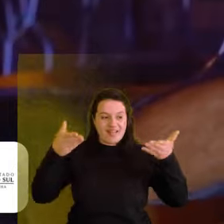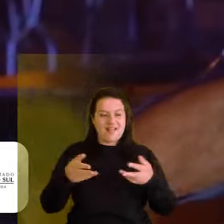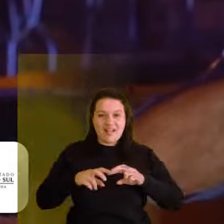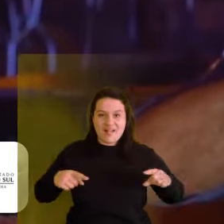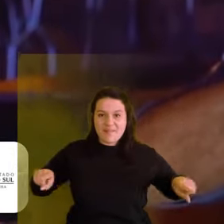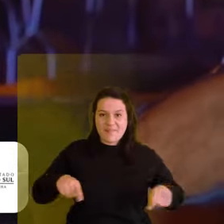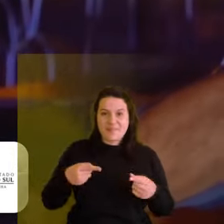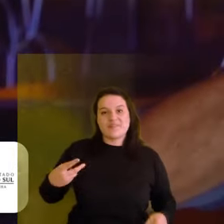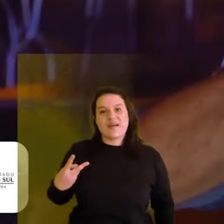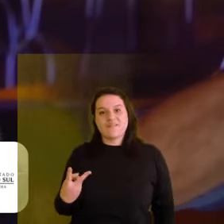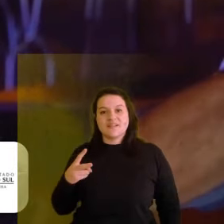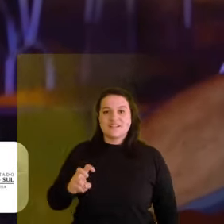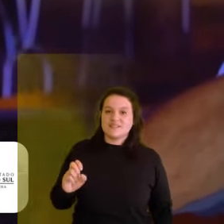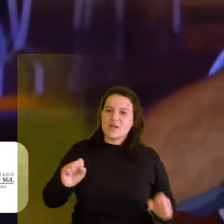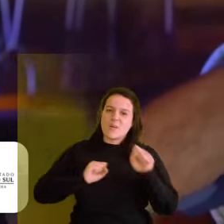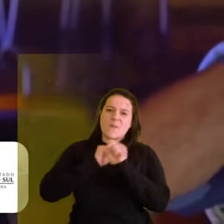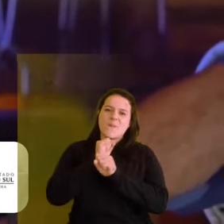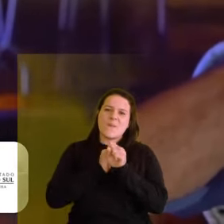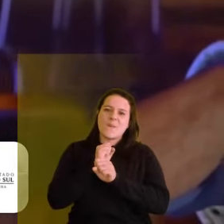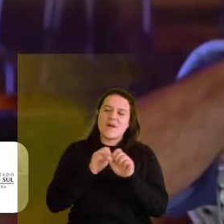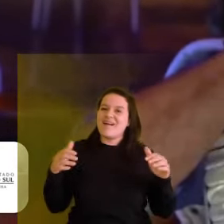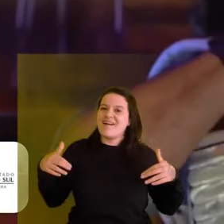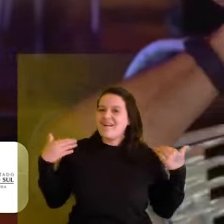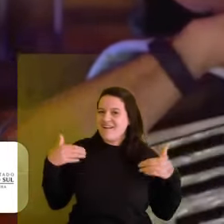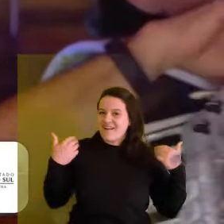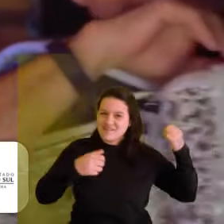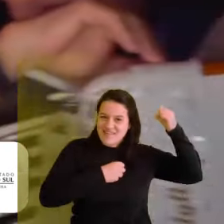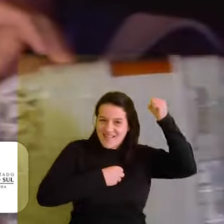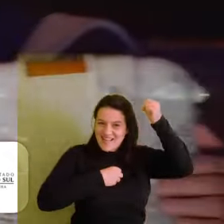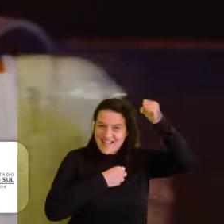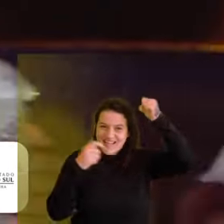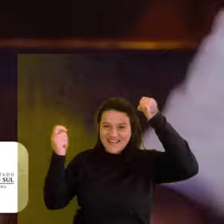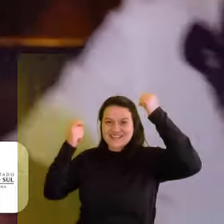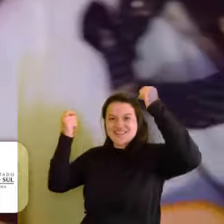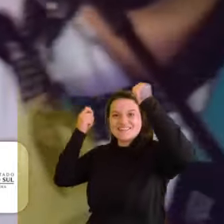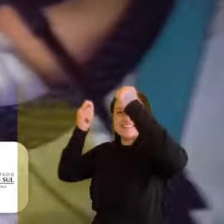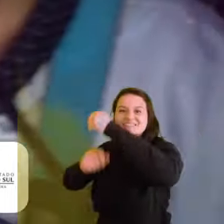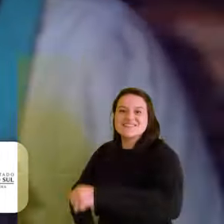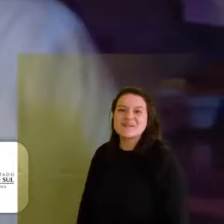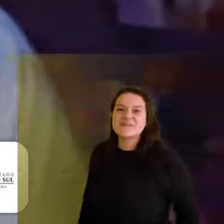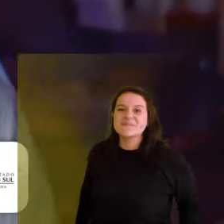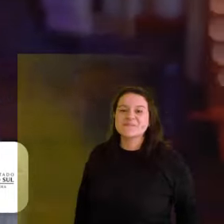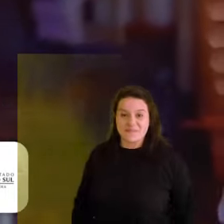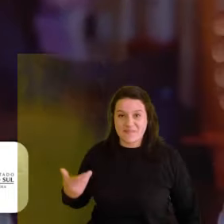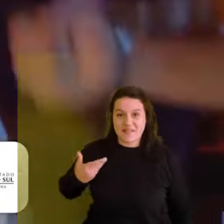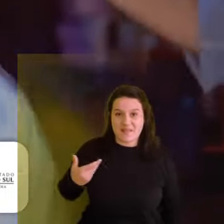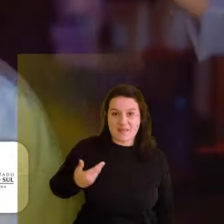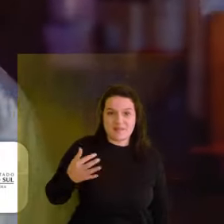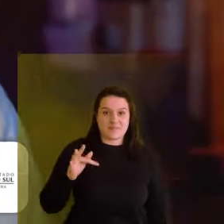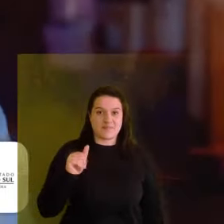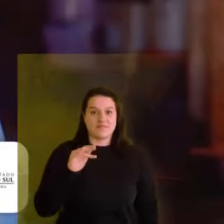as músicas e os bailões do Rio Grande do Sul aí. Meu amigo Fabrício de Favre. Márcio Paulo, obrigado